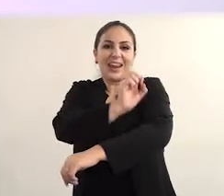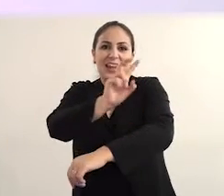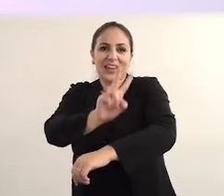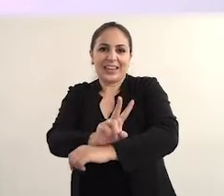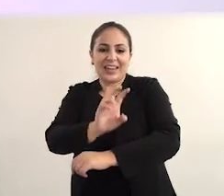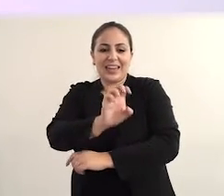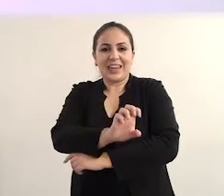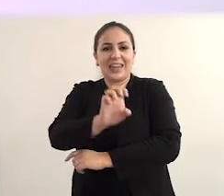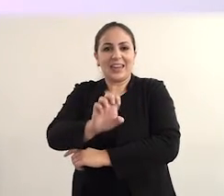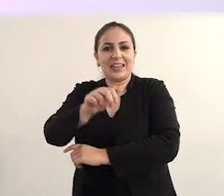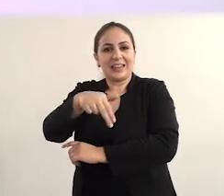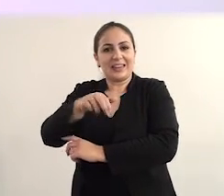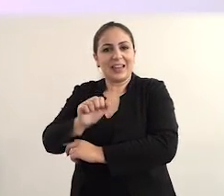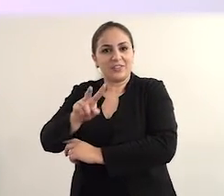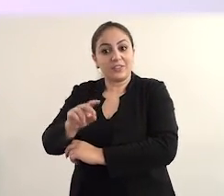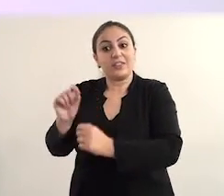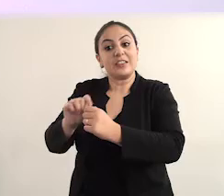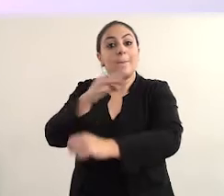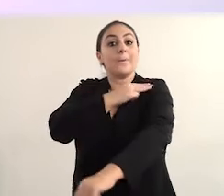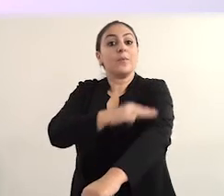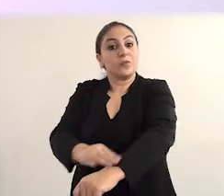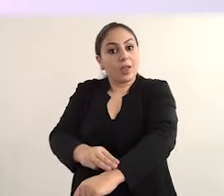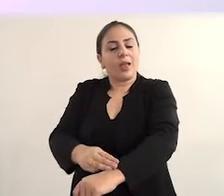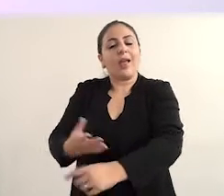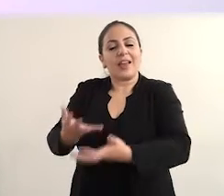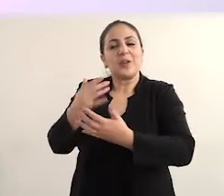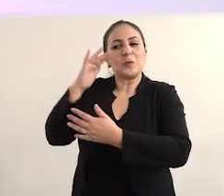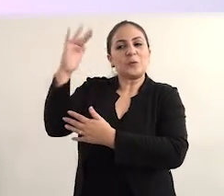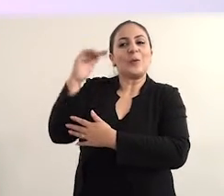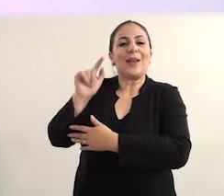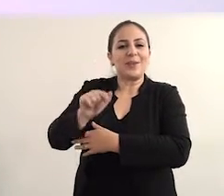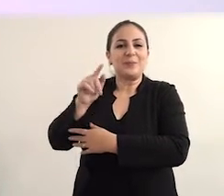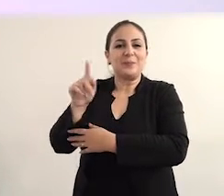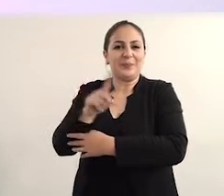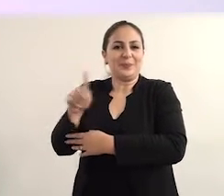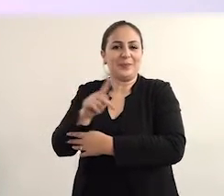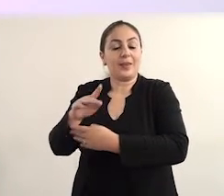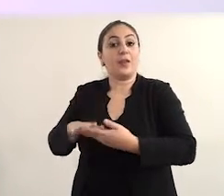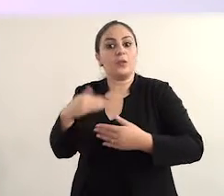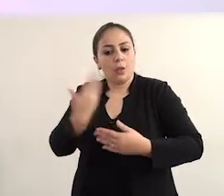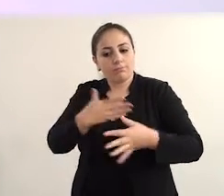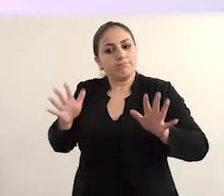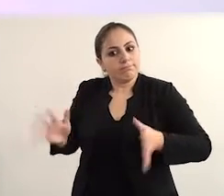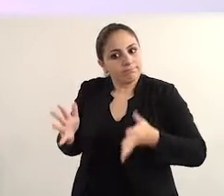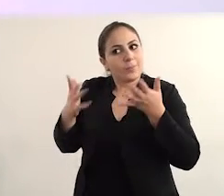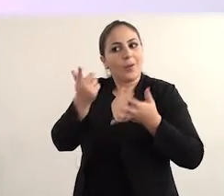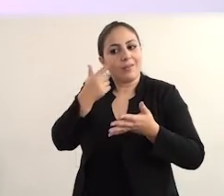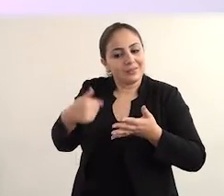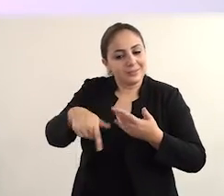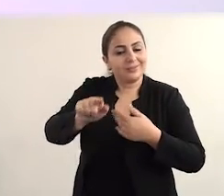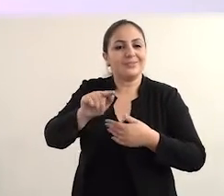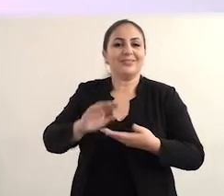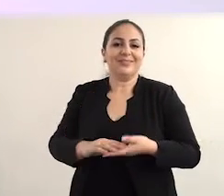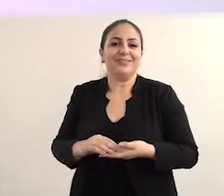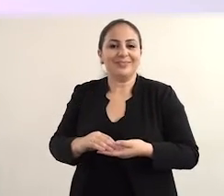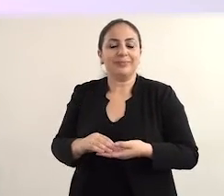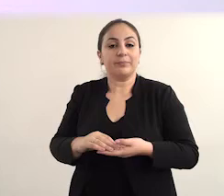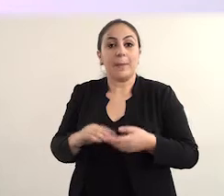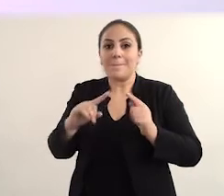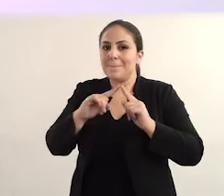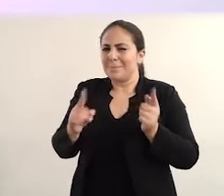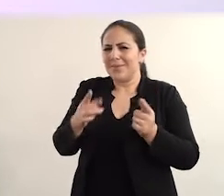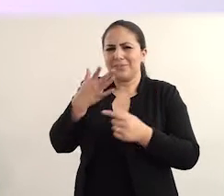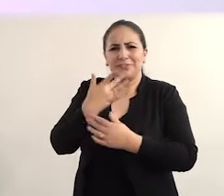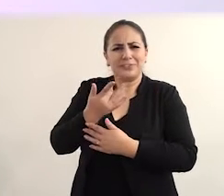que é onde tem o magistério. Ela quer ser professora, o sonho dela é ser professora. Então a gente está incentivando assim. Mas não